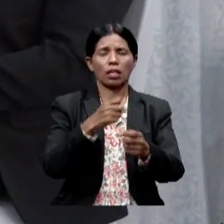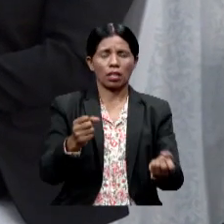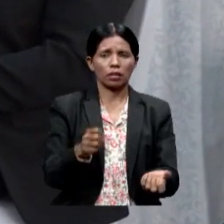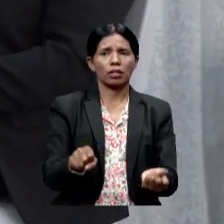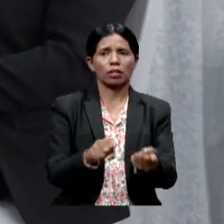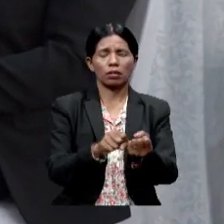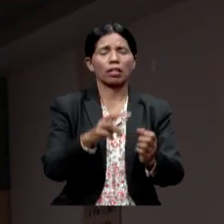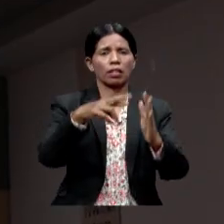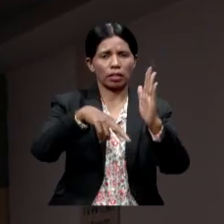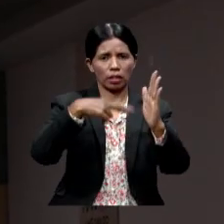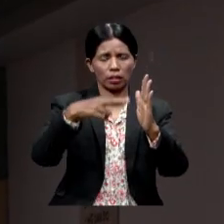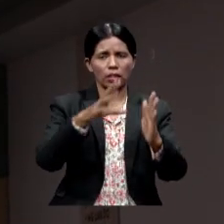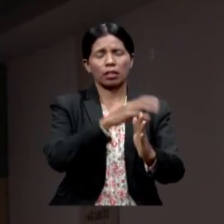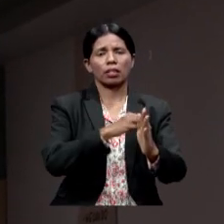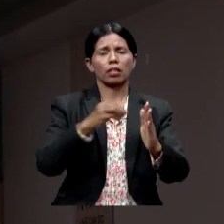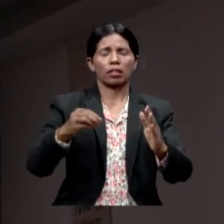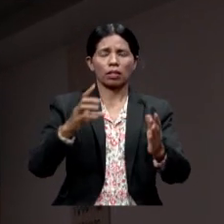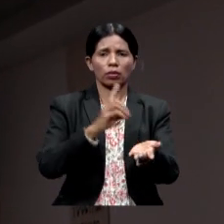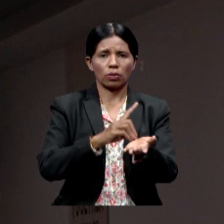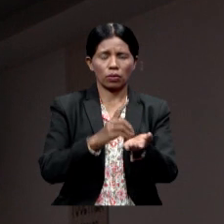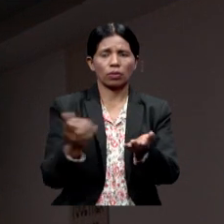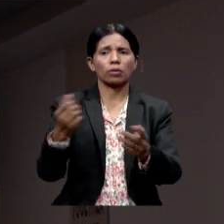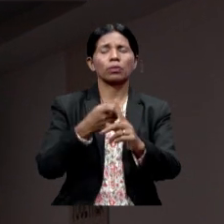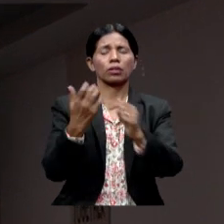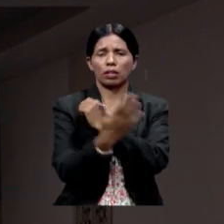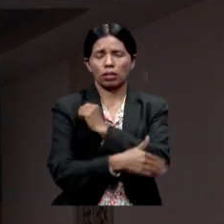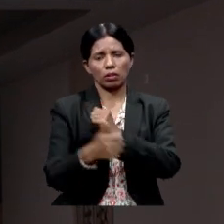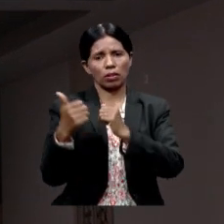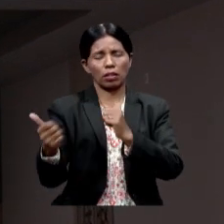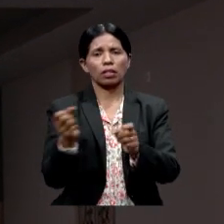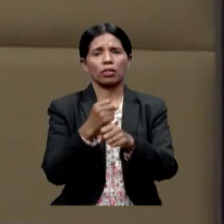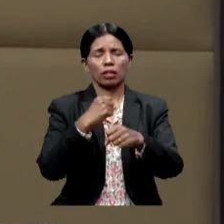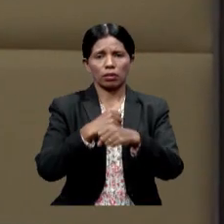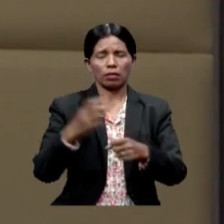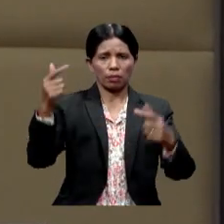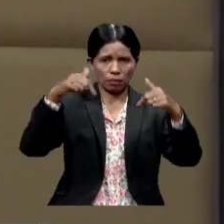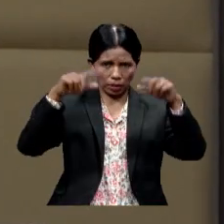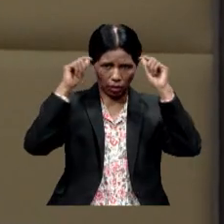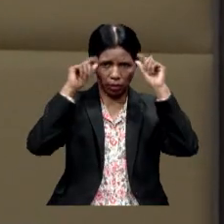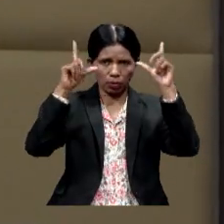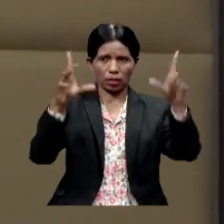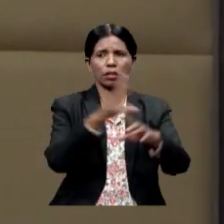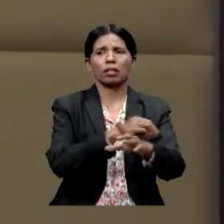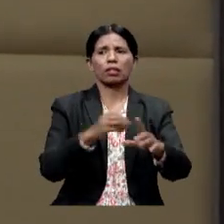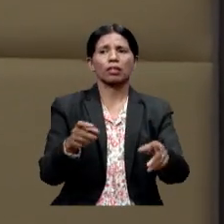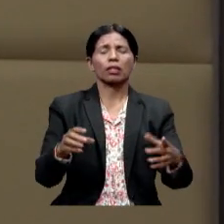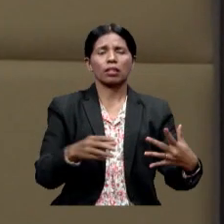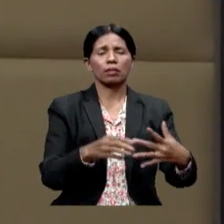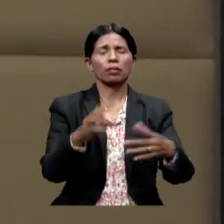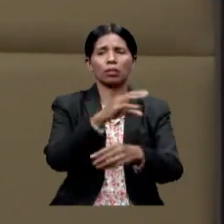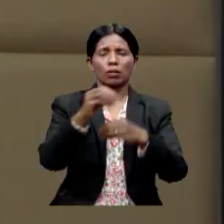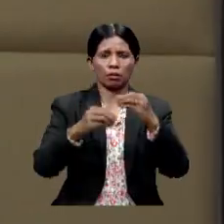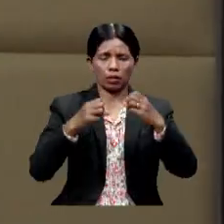ajustamento criteira para profissionais saúde cirúrgico estrangeiro, nebeto halo investimento e a Timor-Leste, liu-liu e a setor